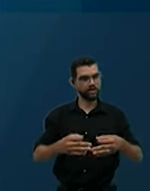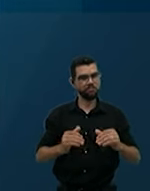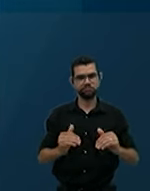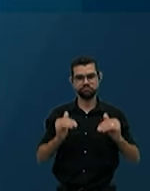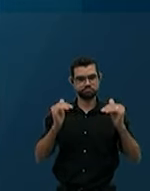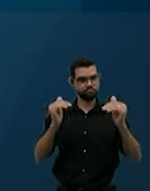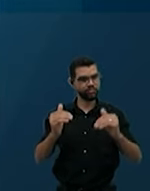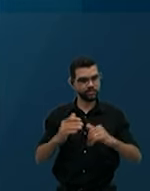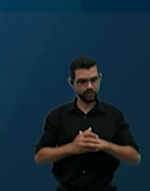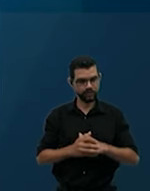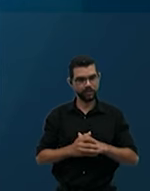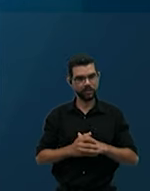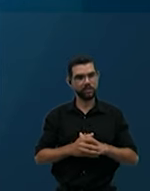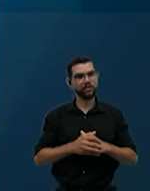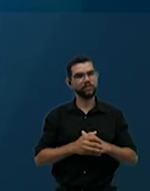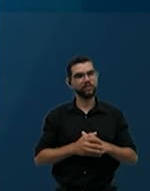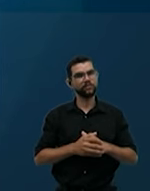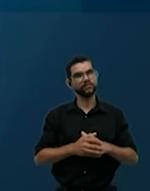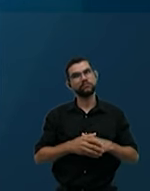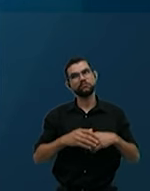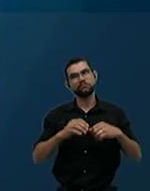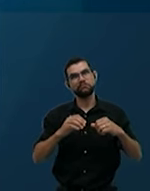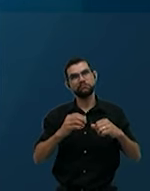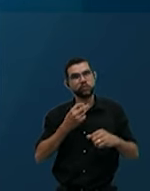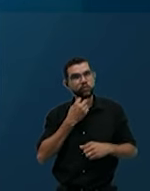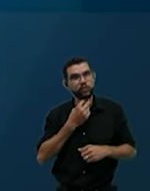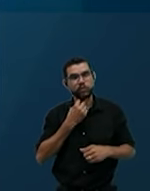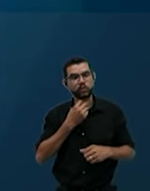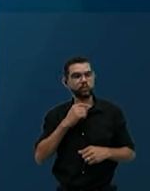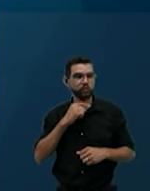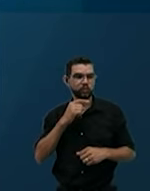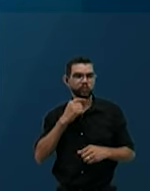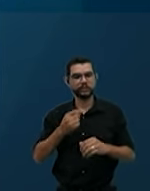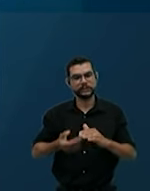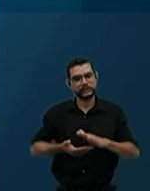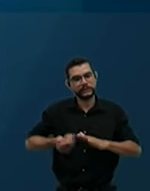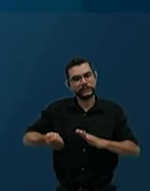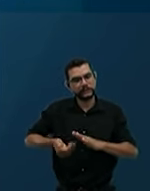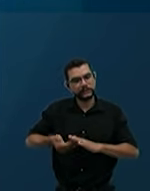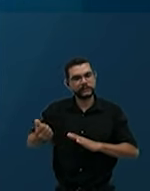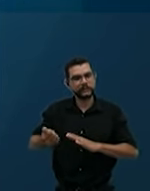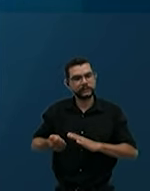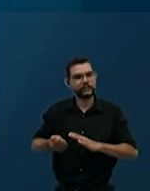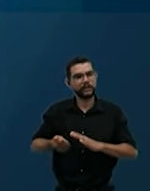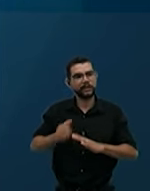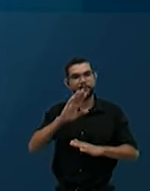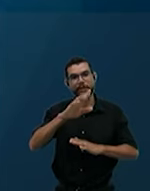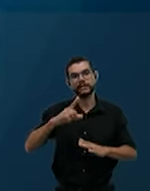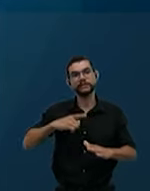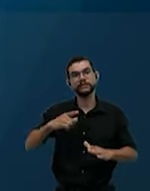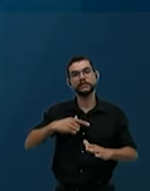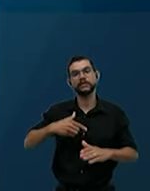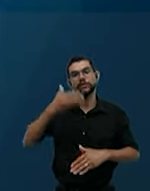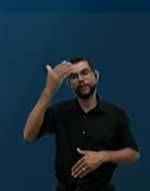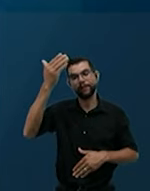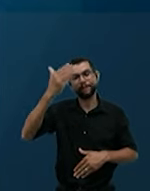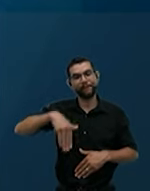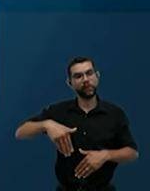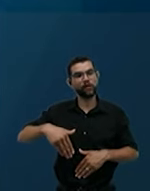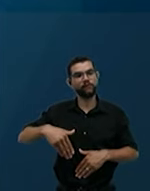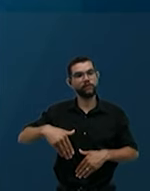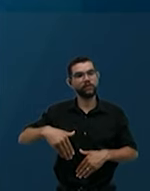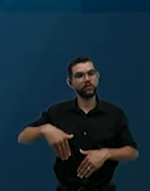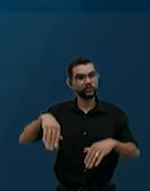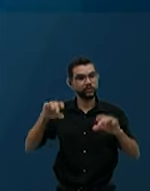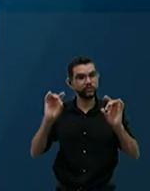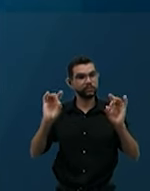pode revolver matéria de fato, existe uma prova documental que comprova que o segurado, neste